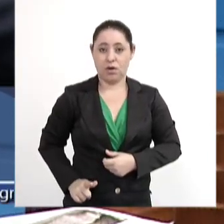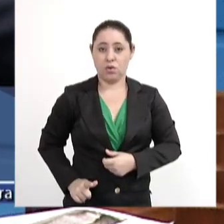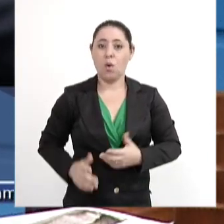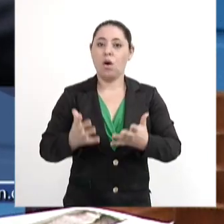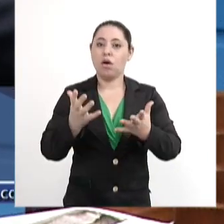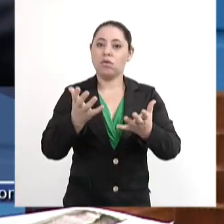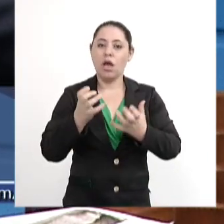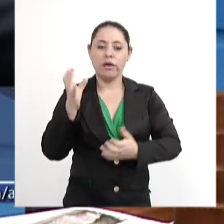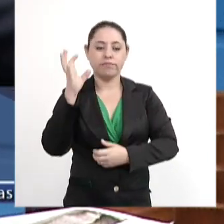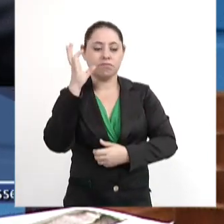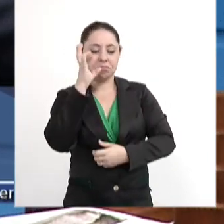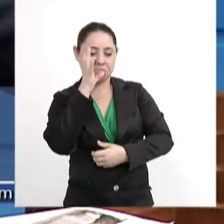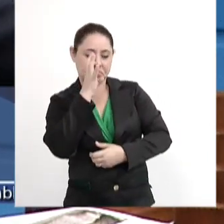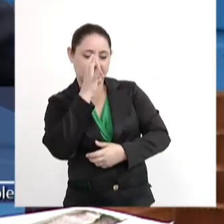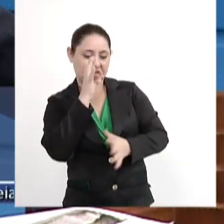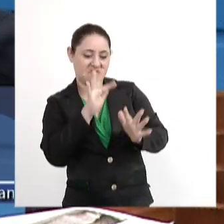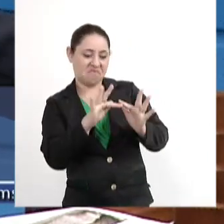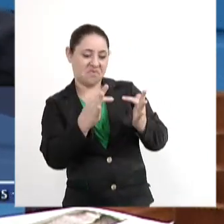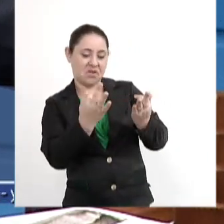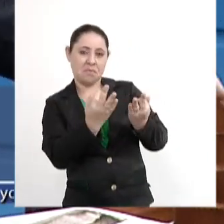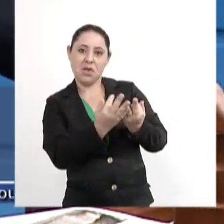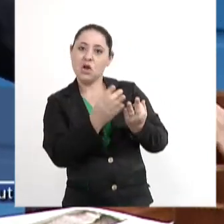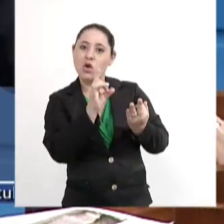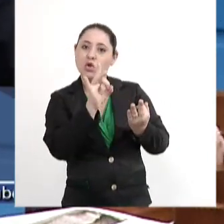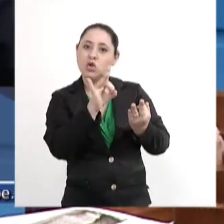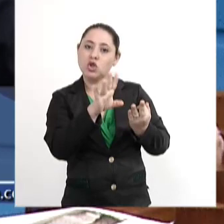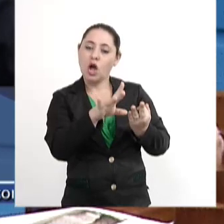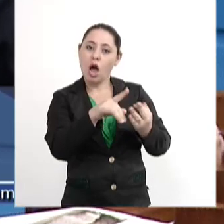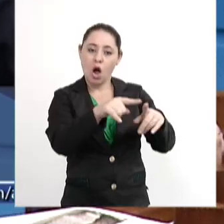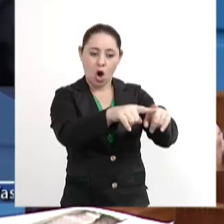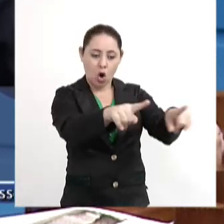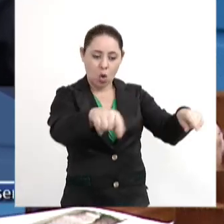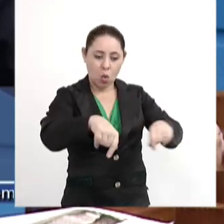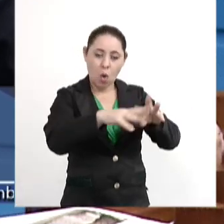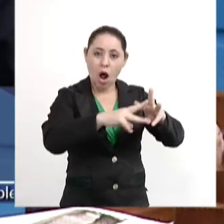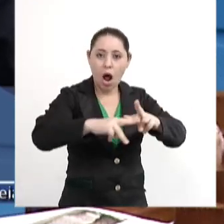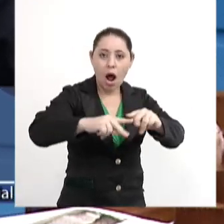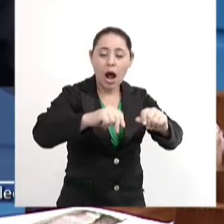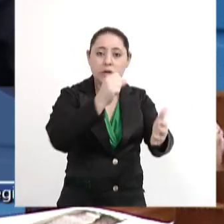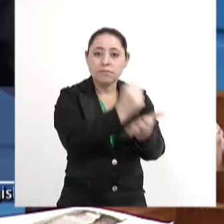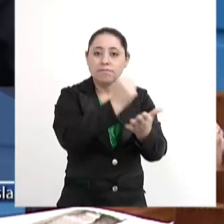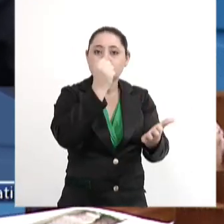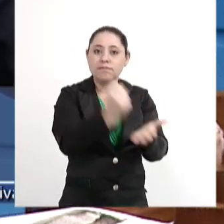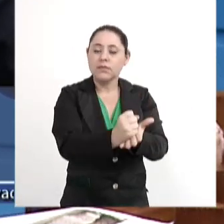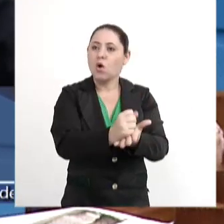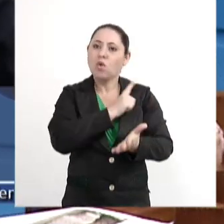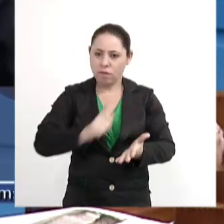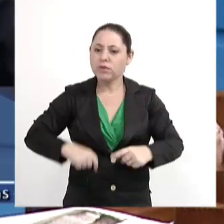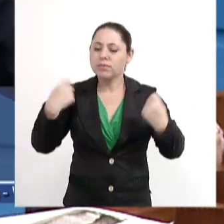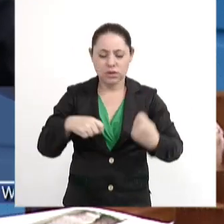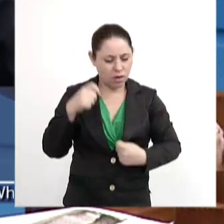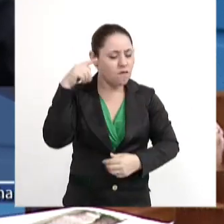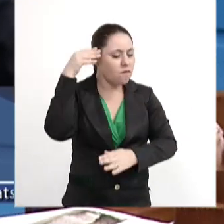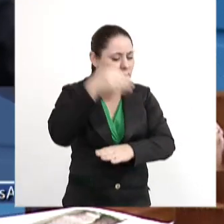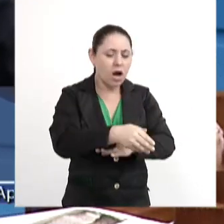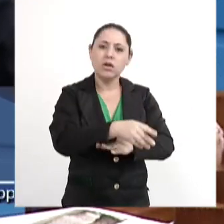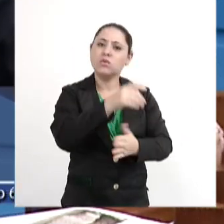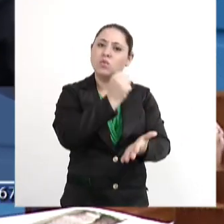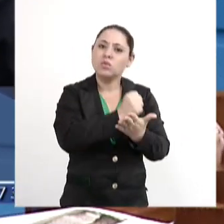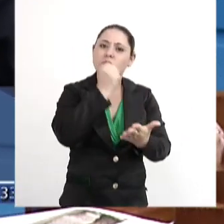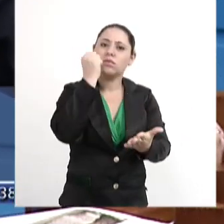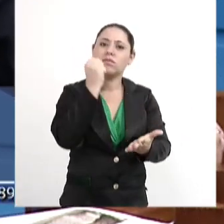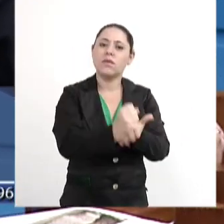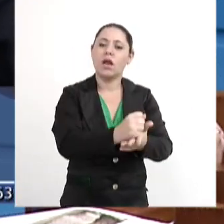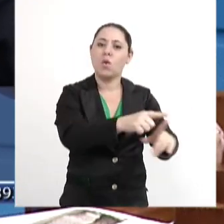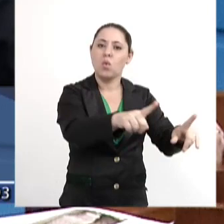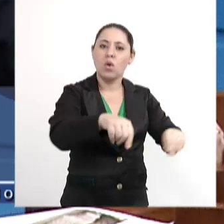quer assistir as famílias apenas em áreas regularizadas, ele que regularize, então, essas áreas que